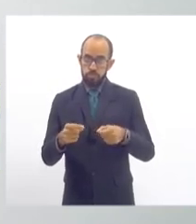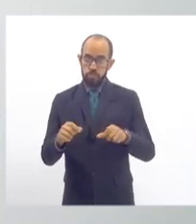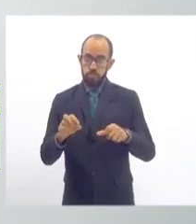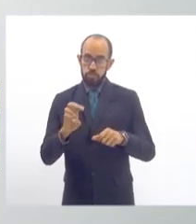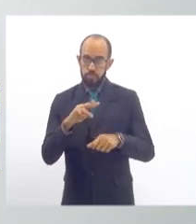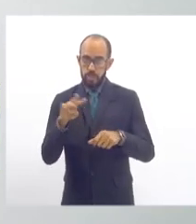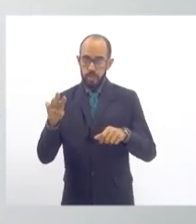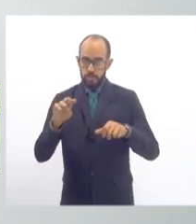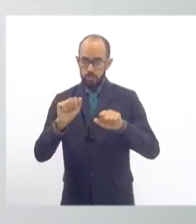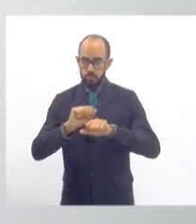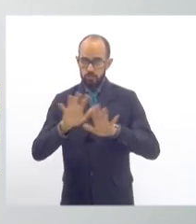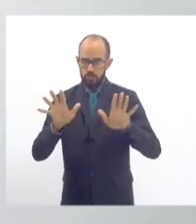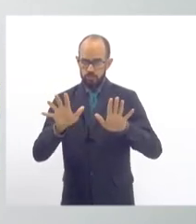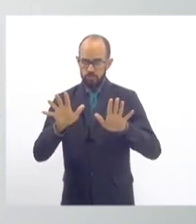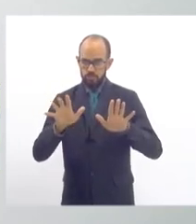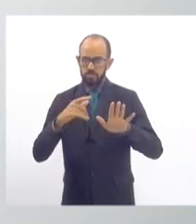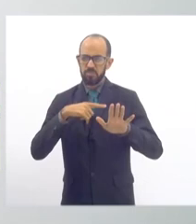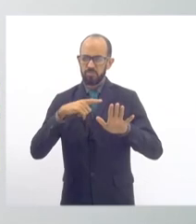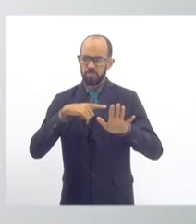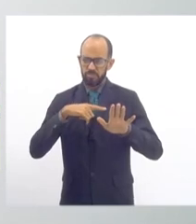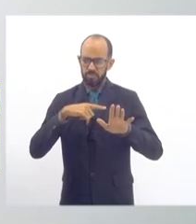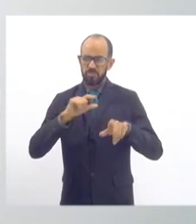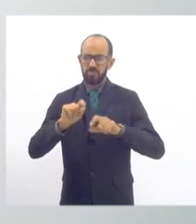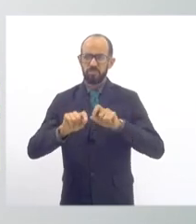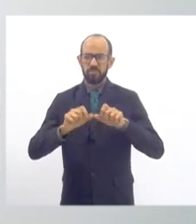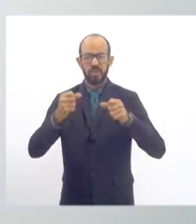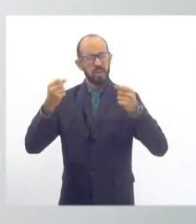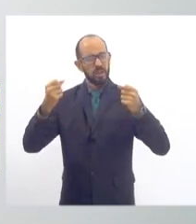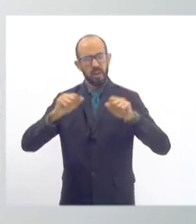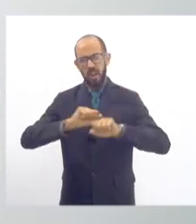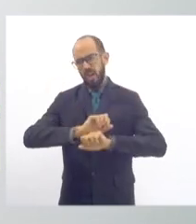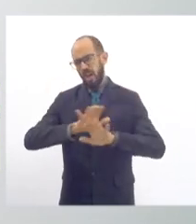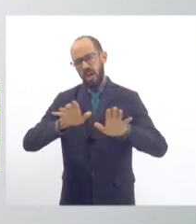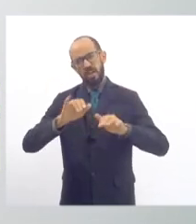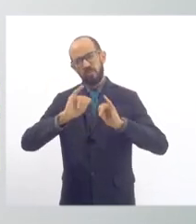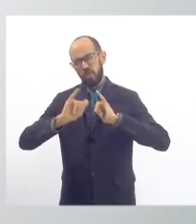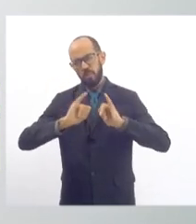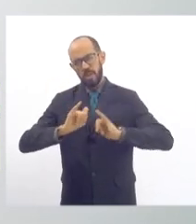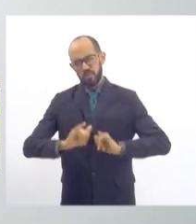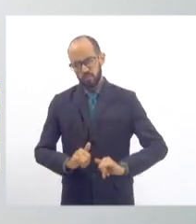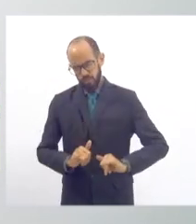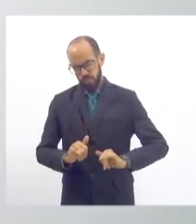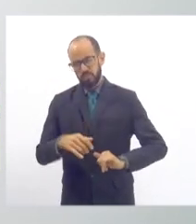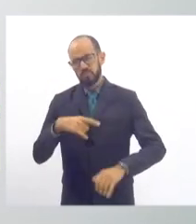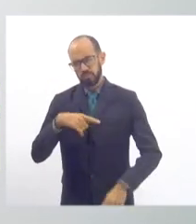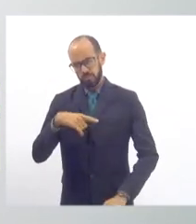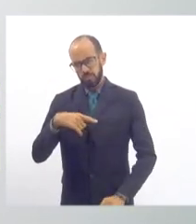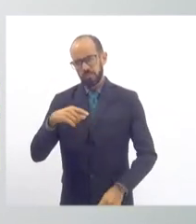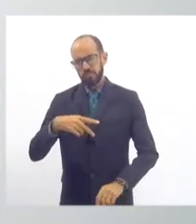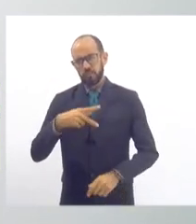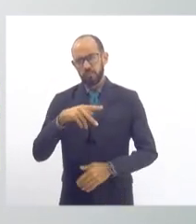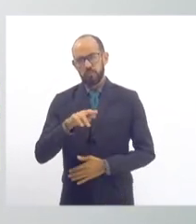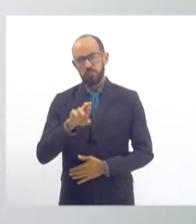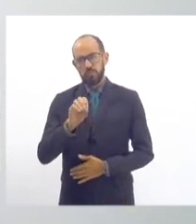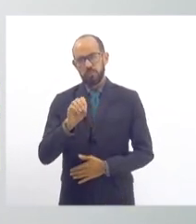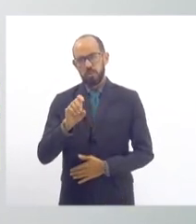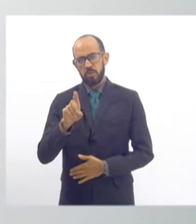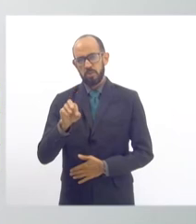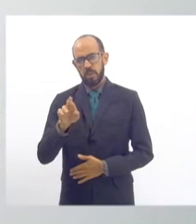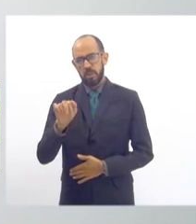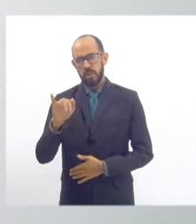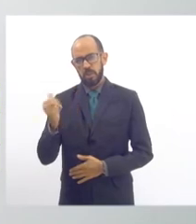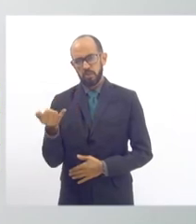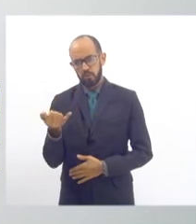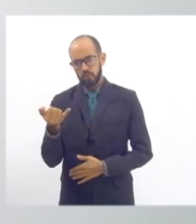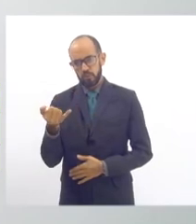às vezes tenha alguns equívocos, mas as descentralizações elas constam no portal da transparência. Elas basicamente são para o Proderge, que é a casa